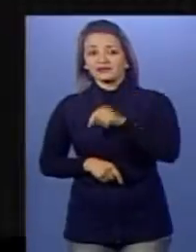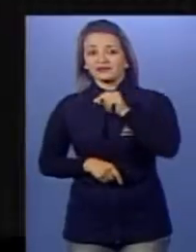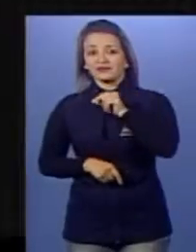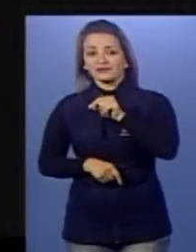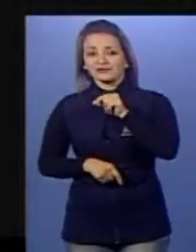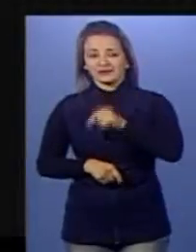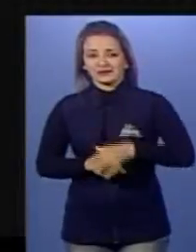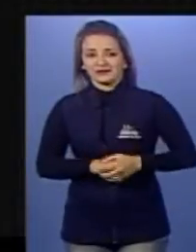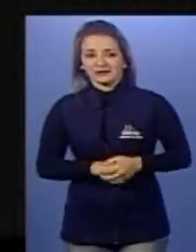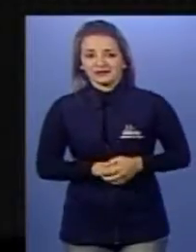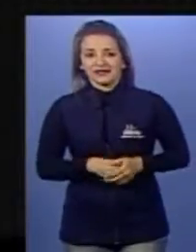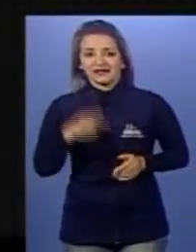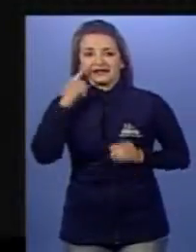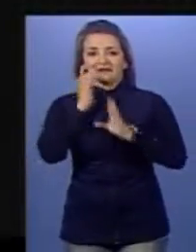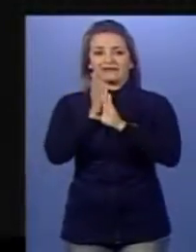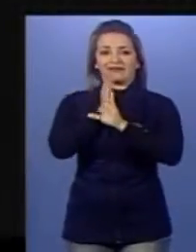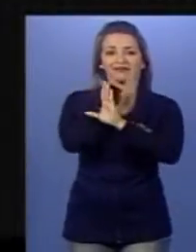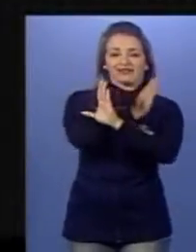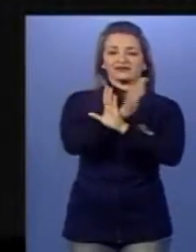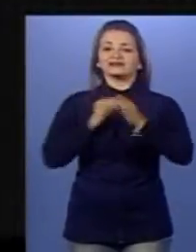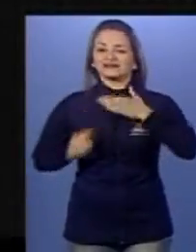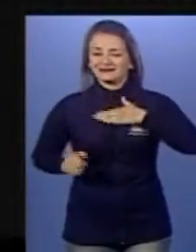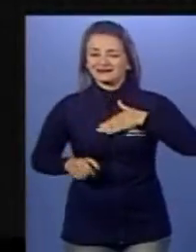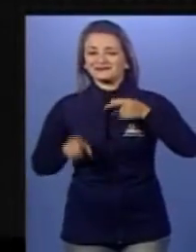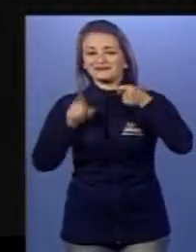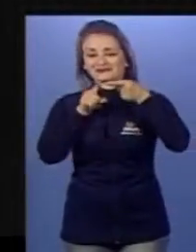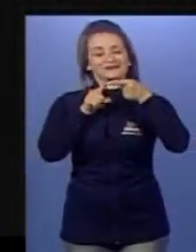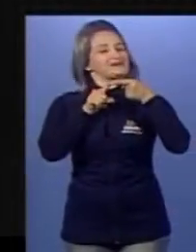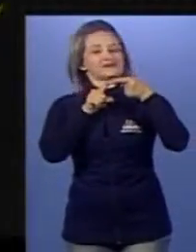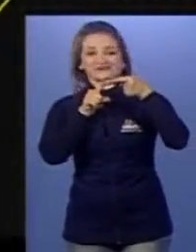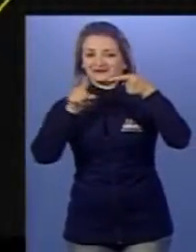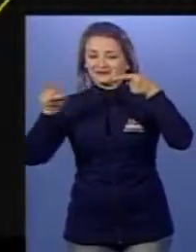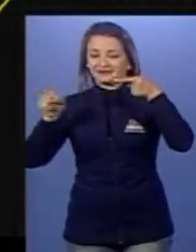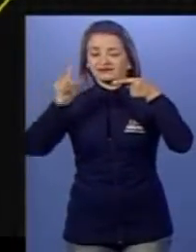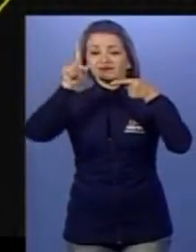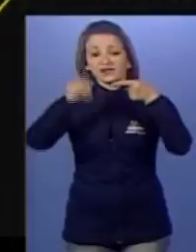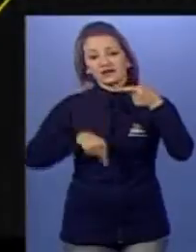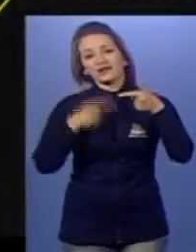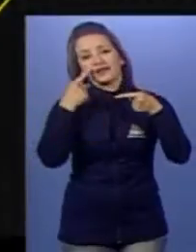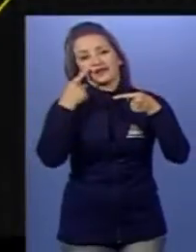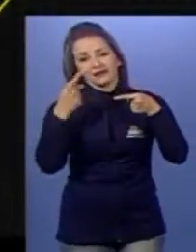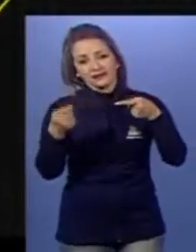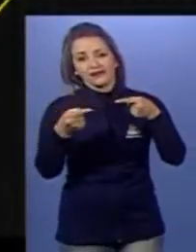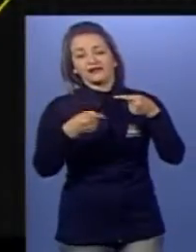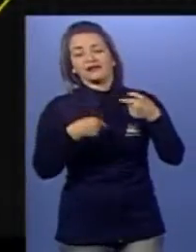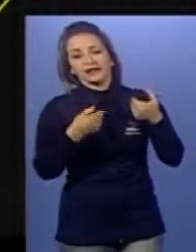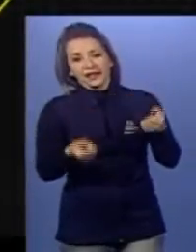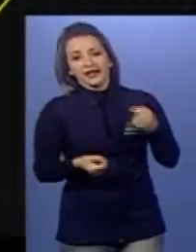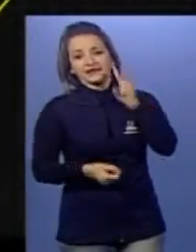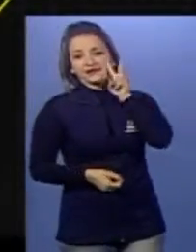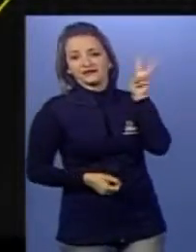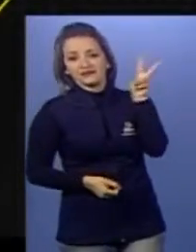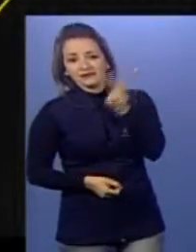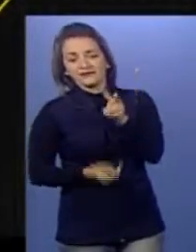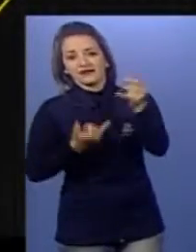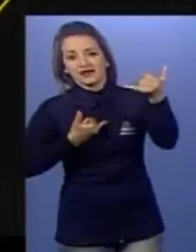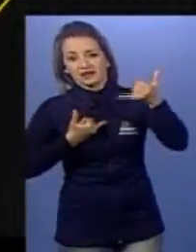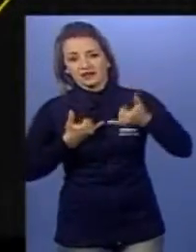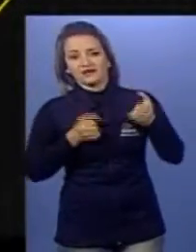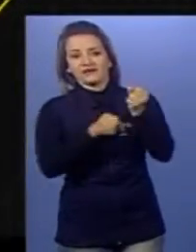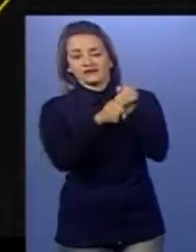a porta para abrir o quadro em 2012 oe2012